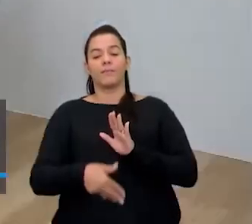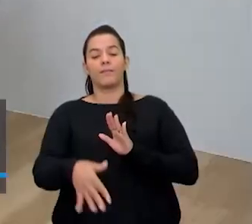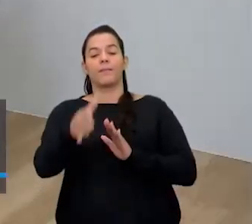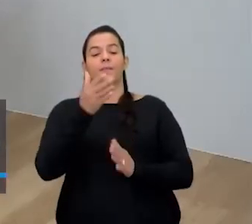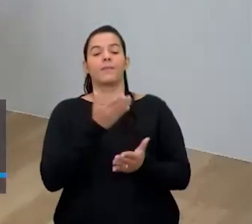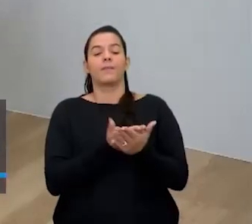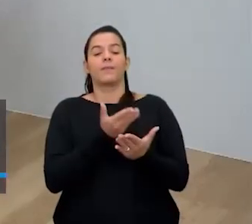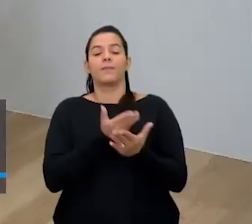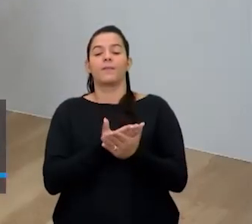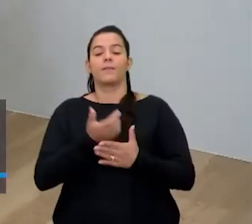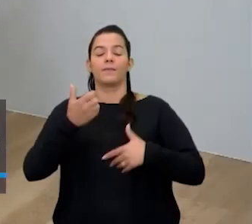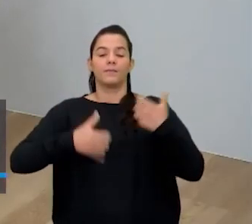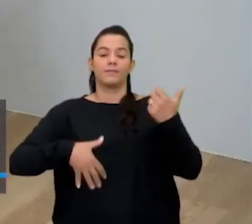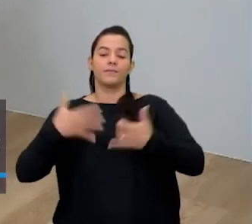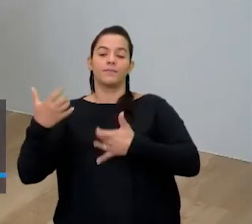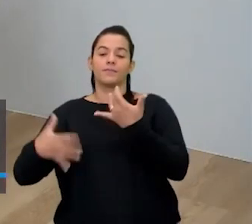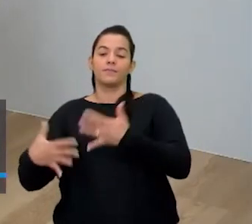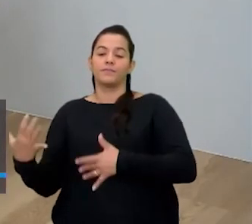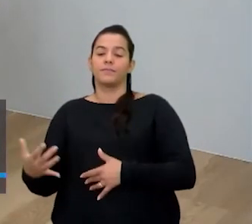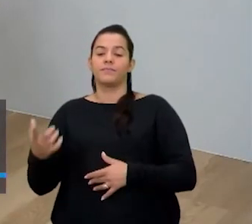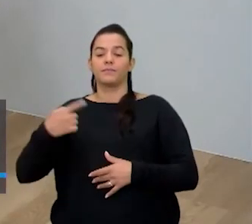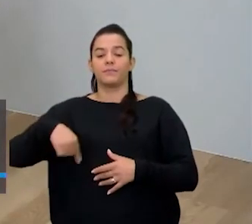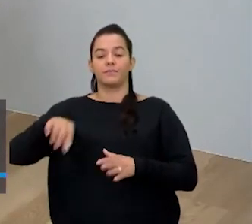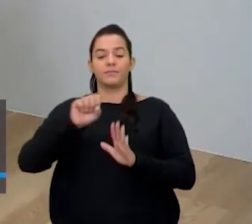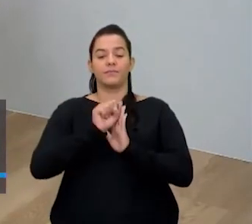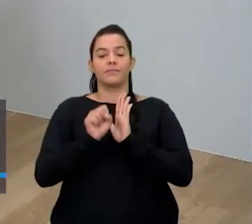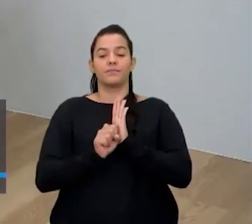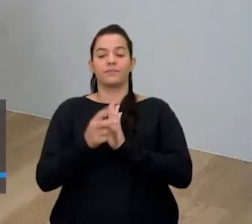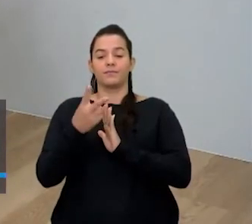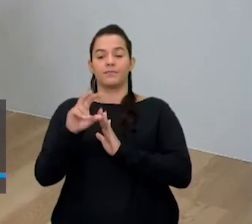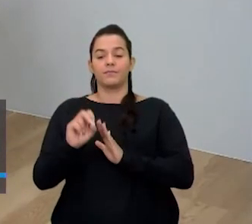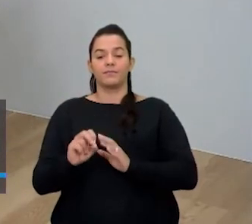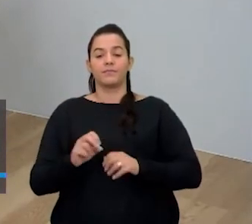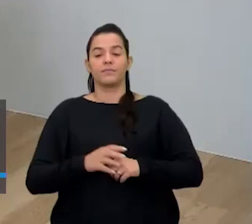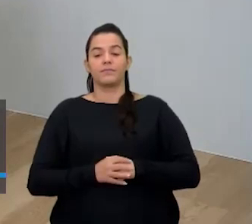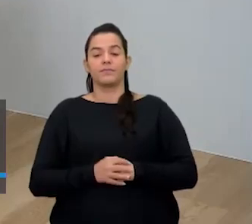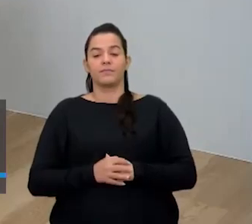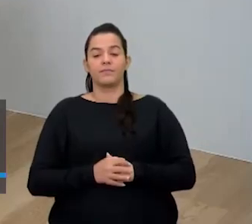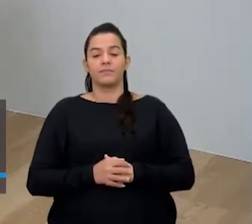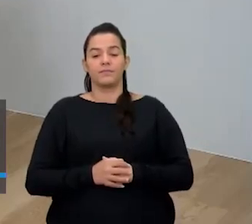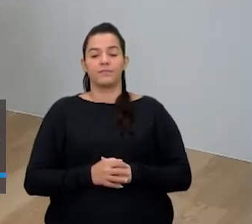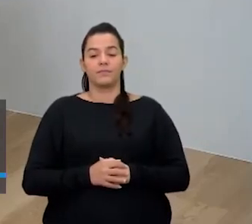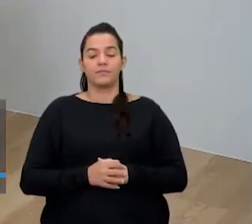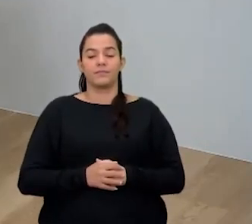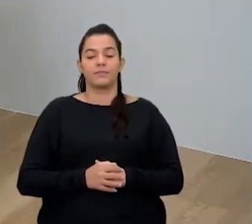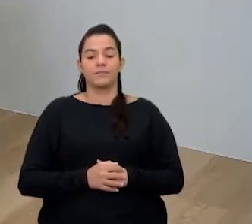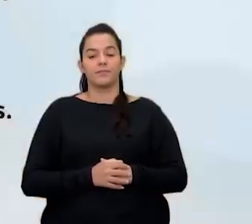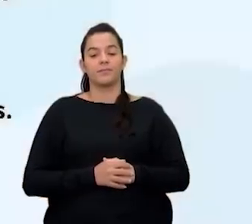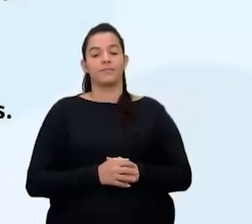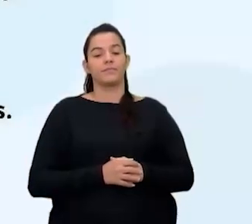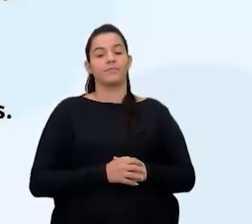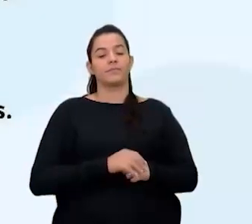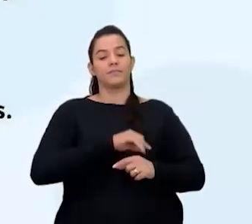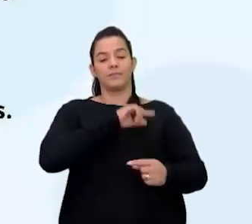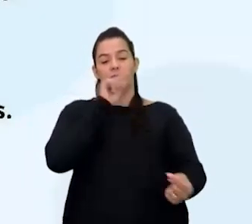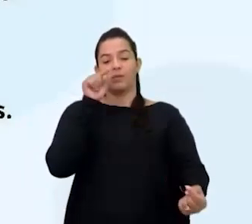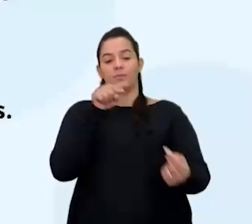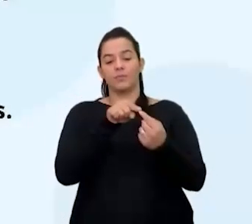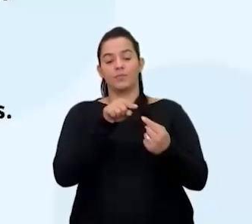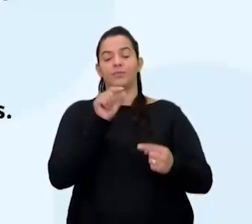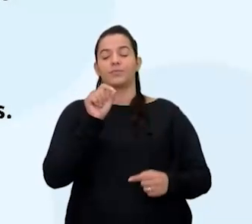aqui da nossa aula, né? Lá da metade do século XX. Muito bem. Olha lá no LED, o objetivo